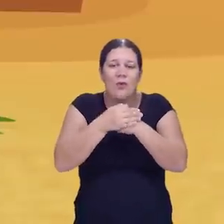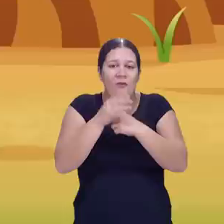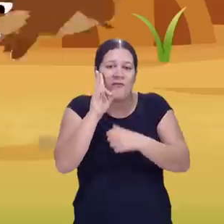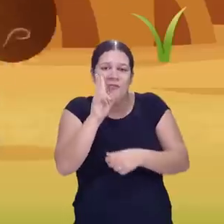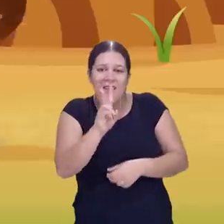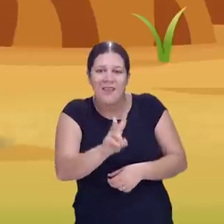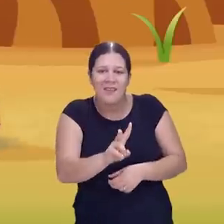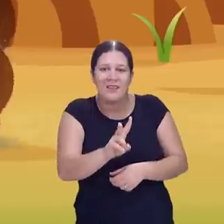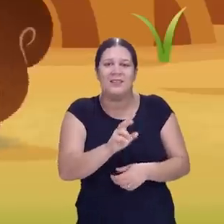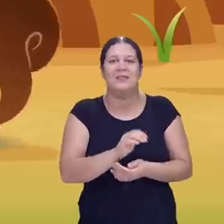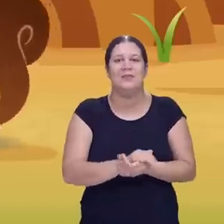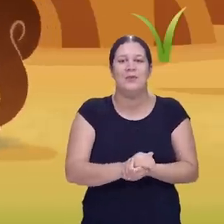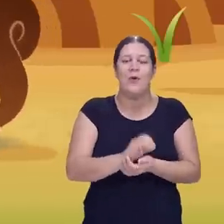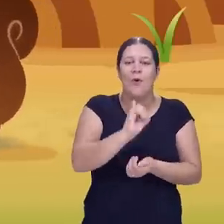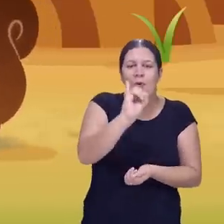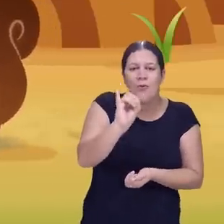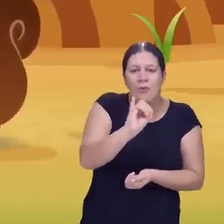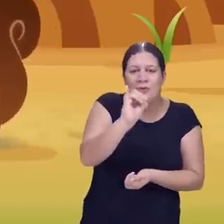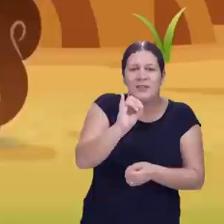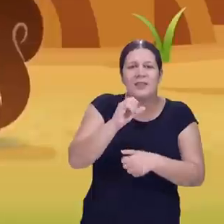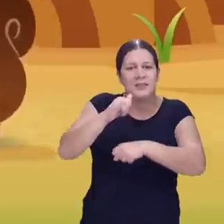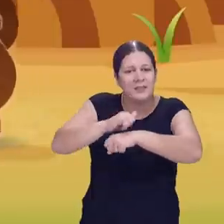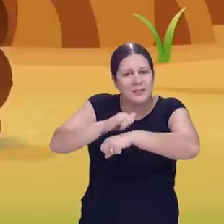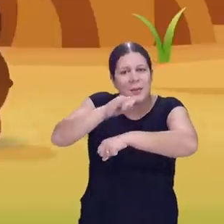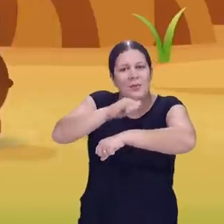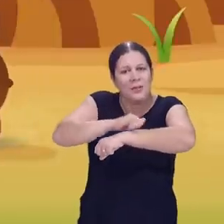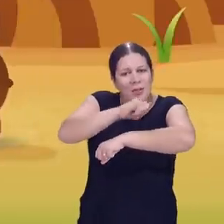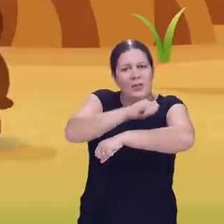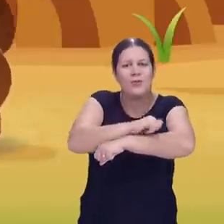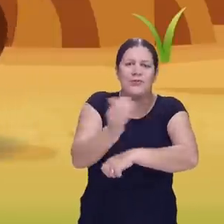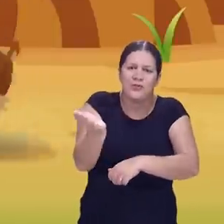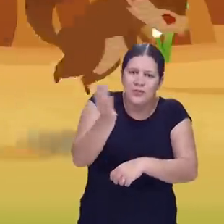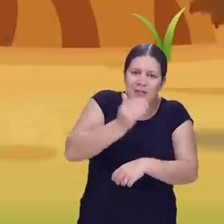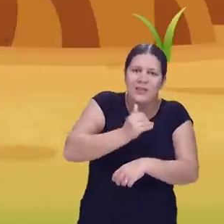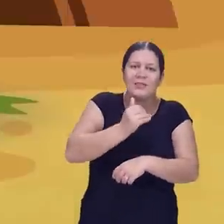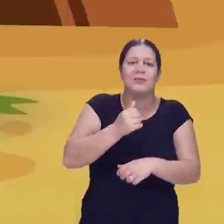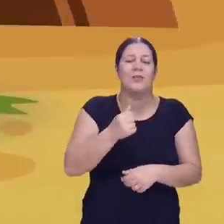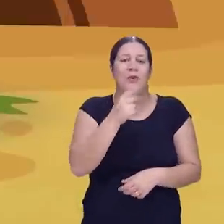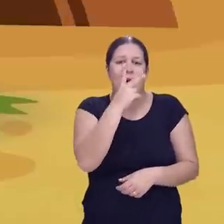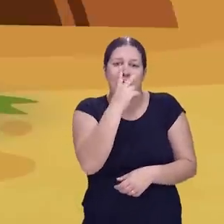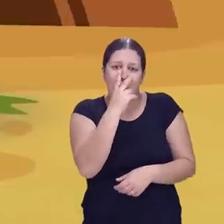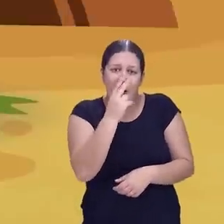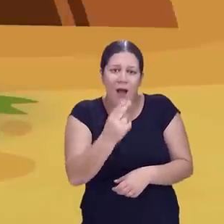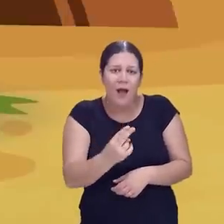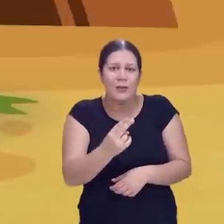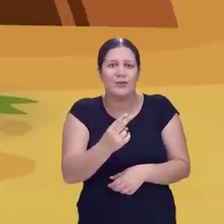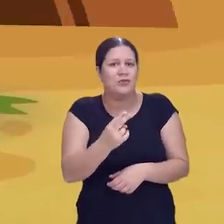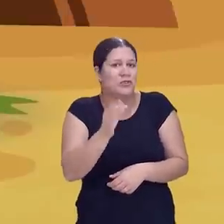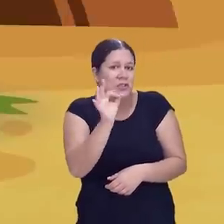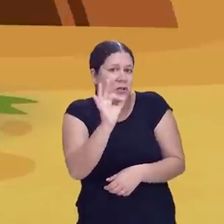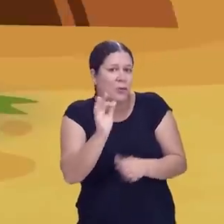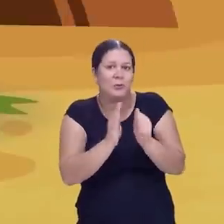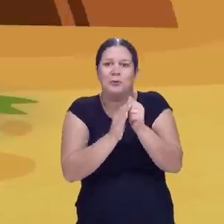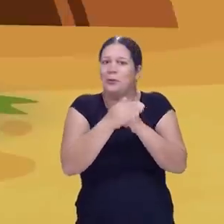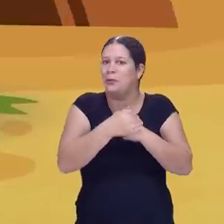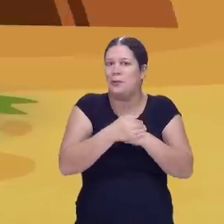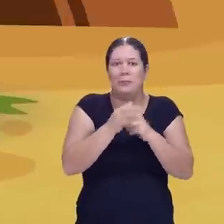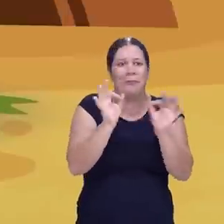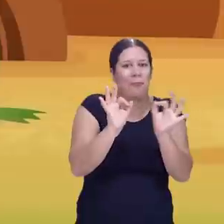olha! Oi, sapinhos! Cheguei mais! Bom, acho que não estamos mais